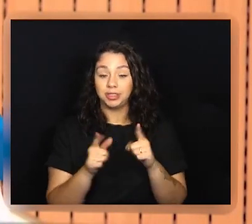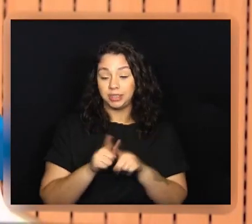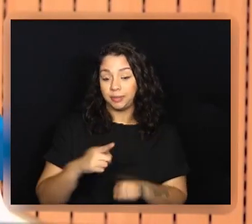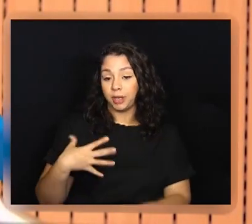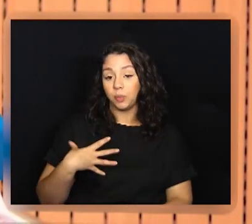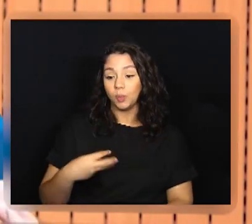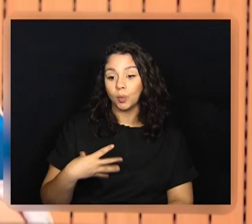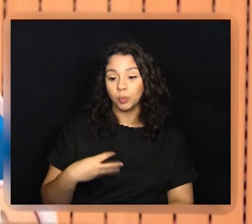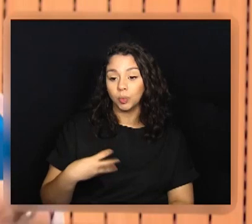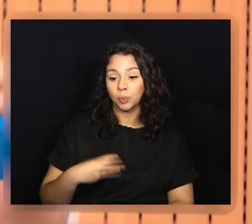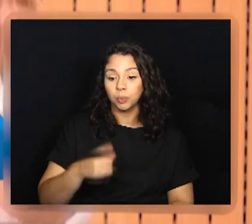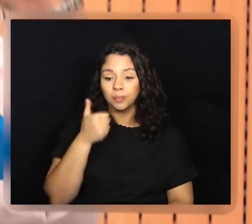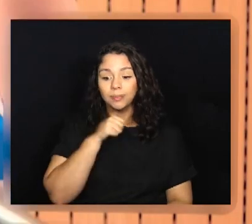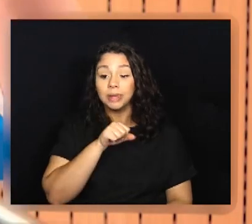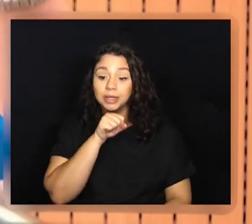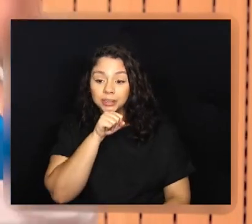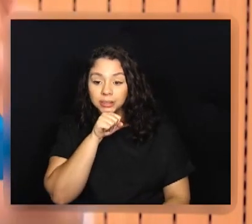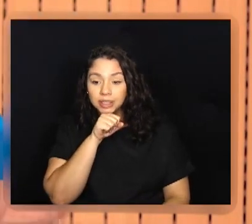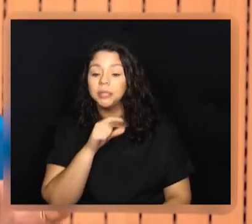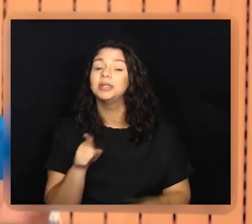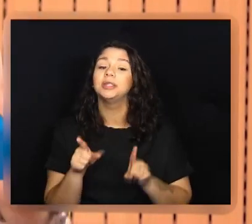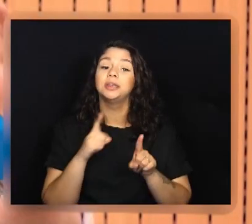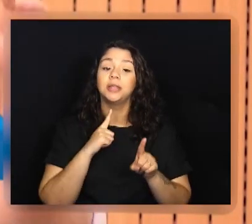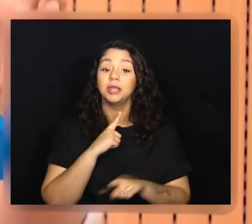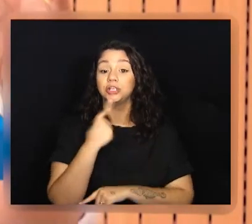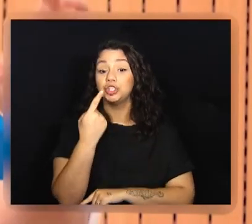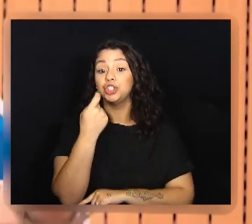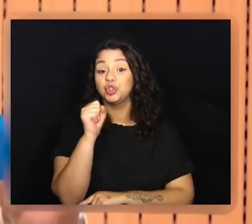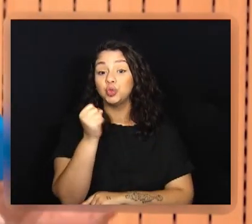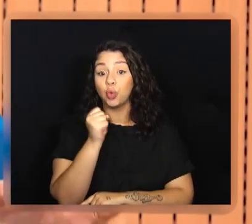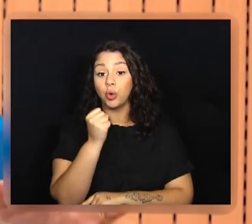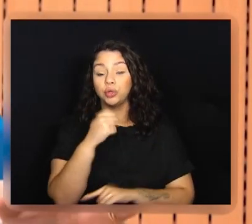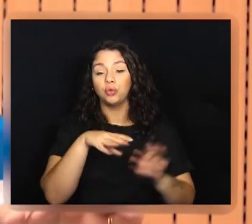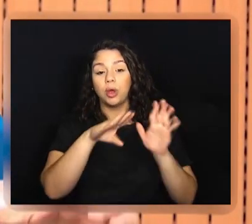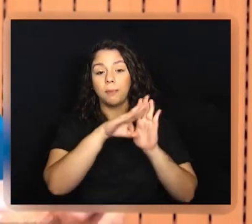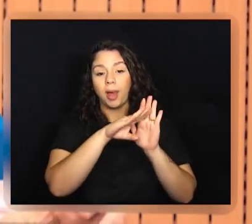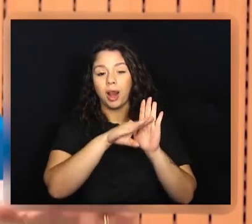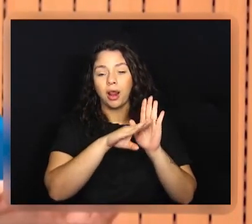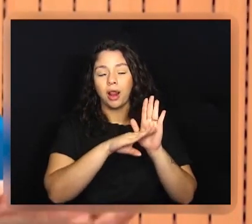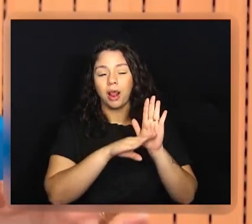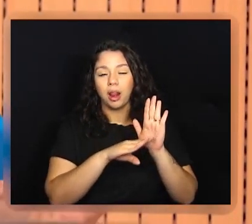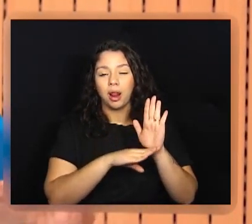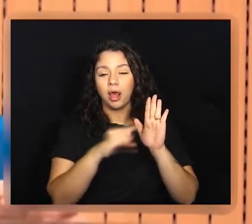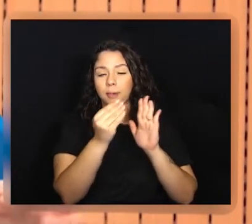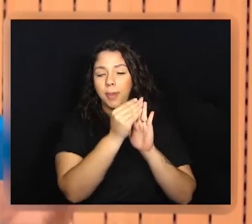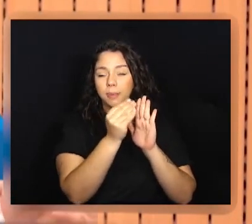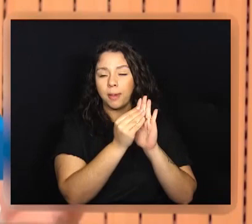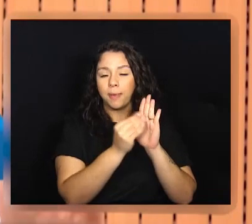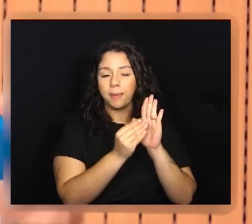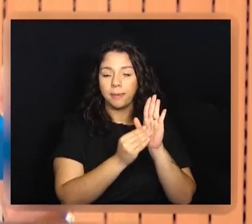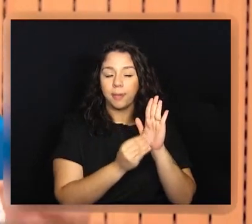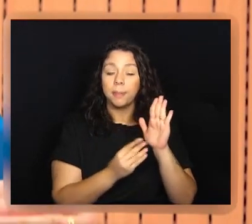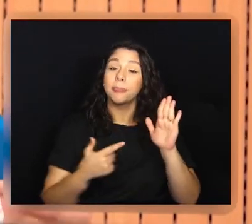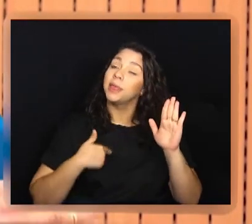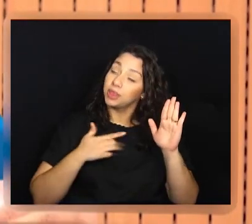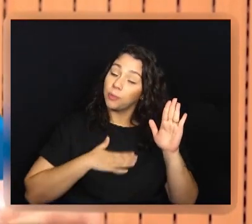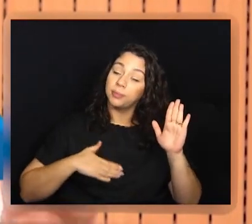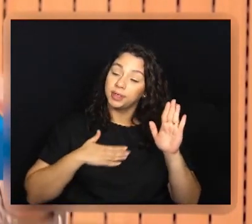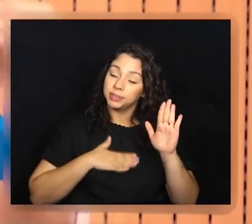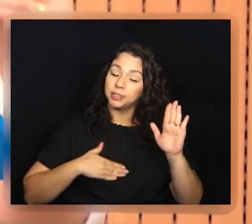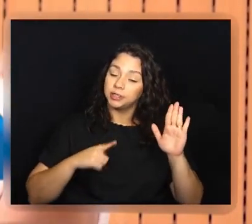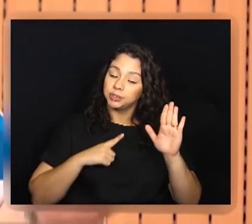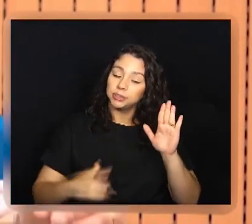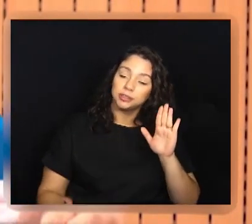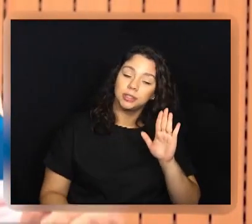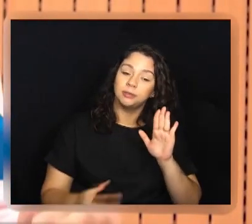materno. São 18 eixos, dos quais eu tenho o prazer de ter contribuído na